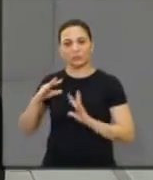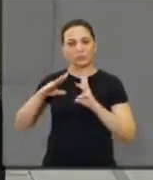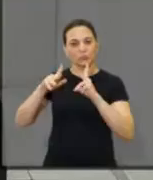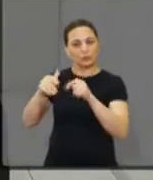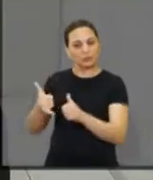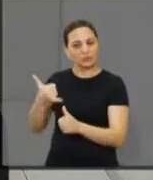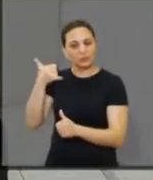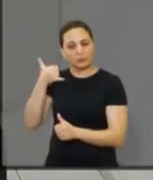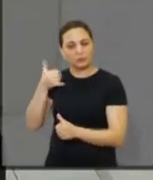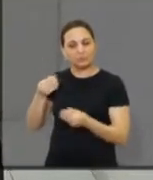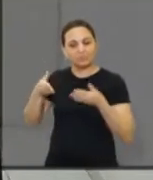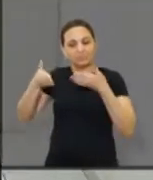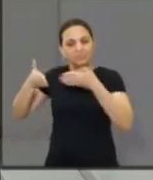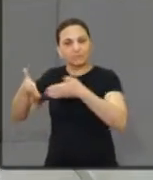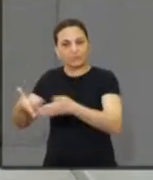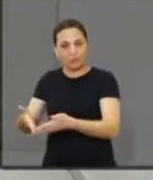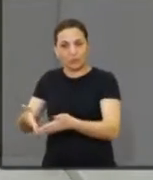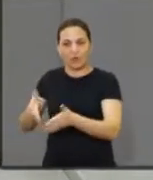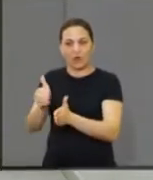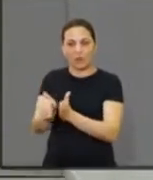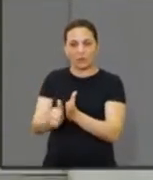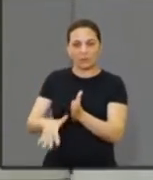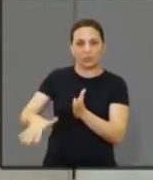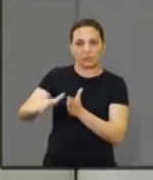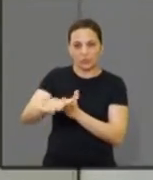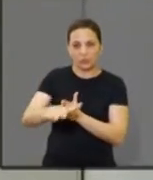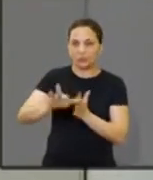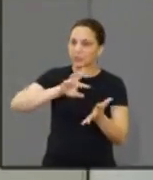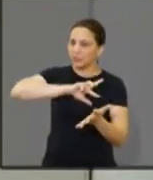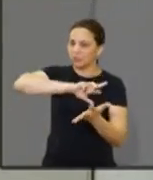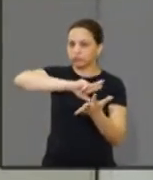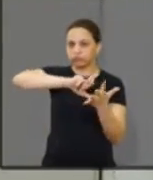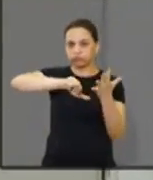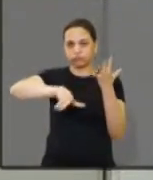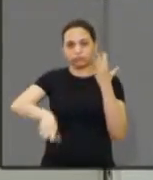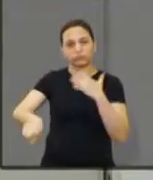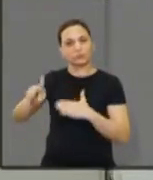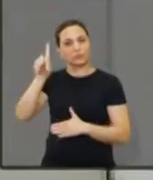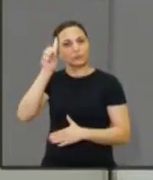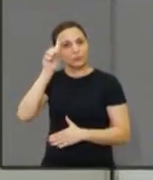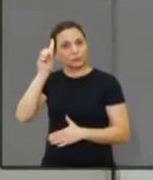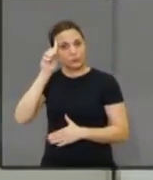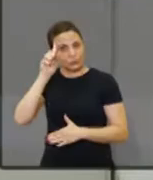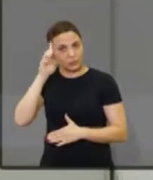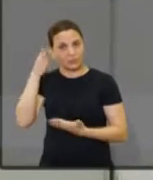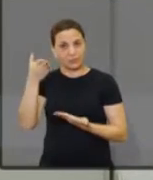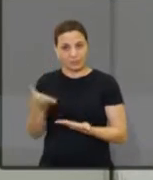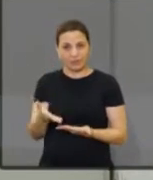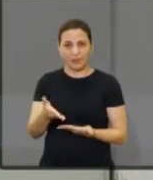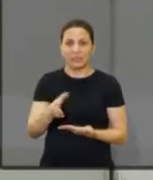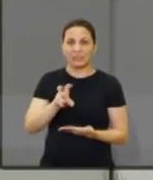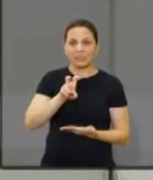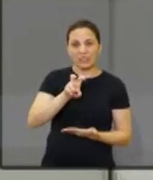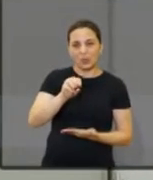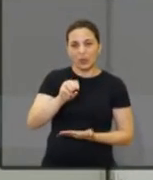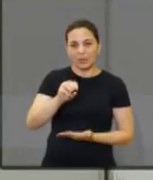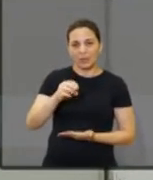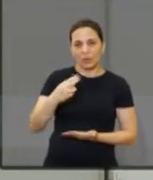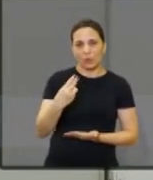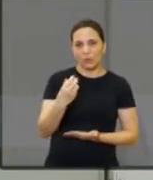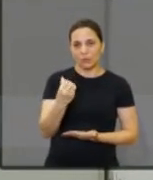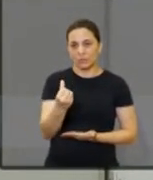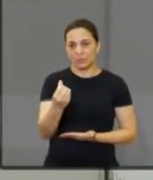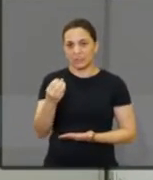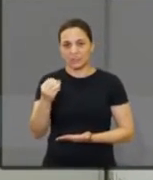ligações vem pra cá de toda a região são centenas de telefonemas todos os dias e mais ou menos 50